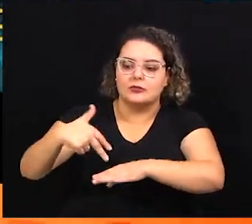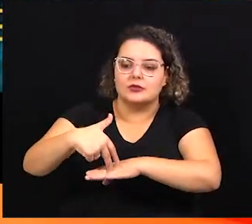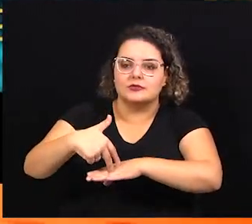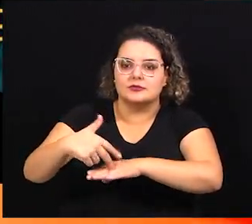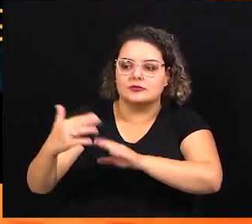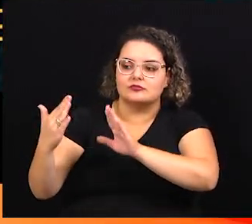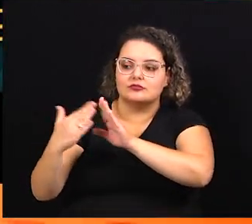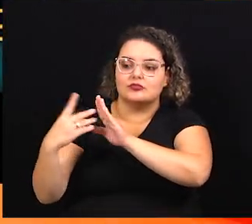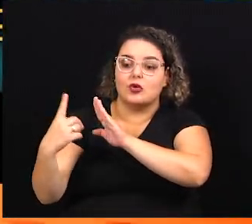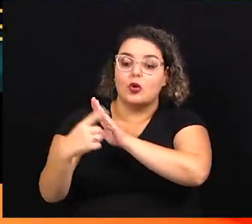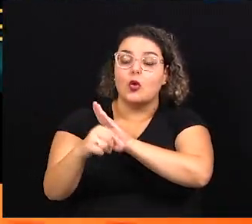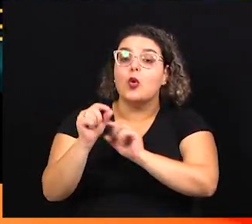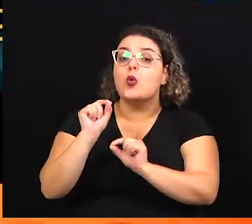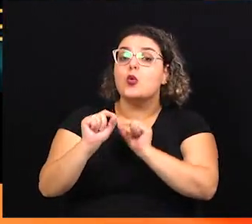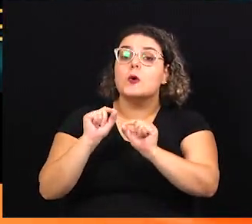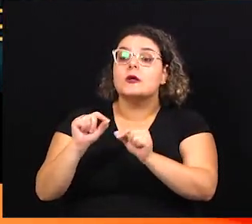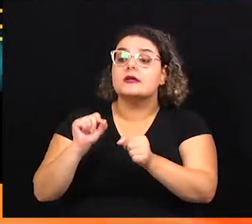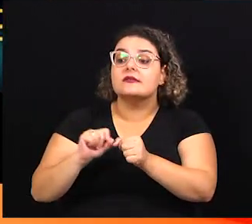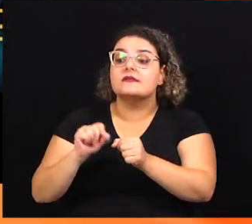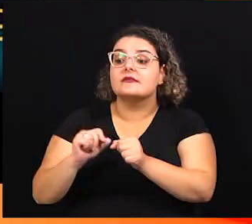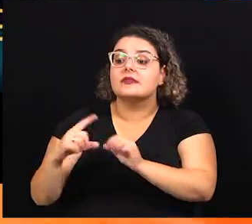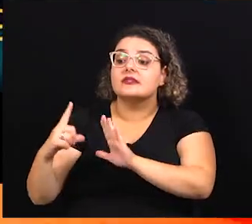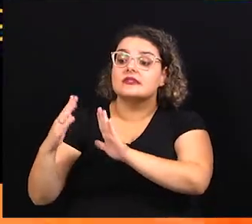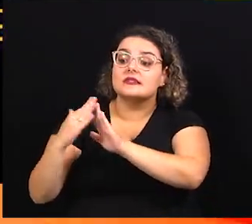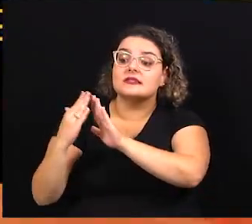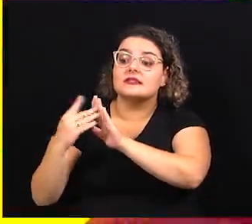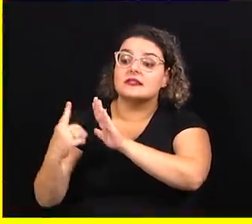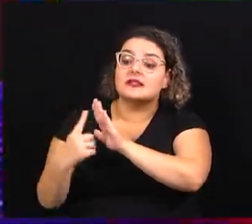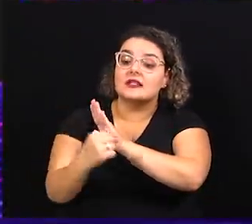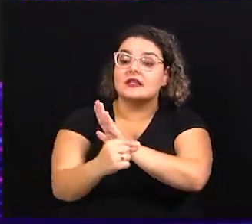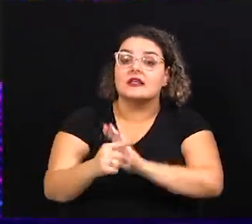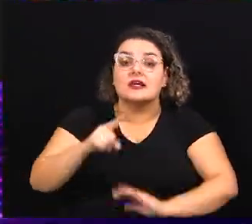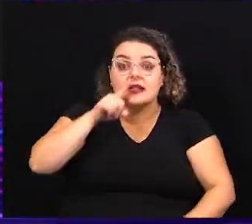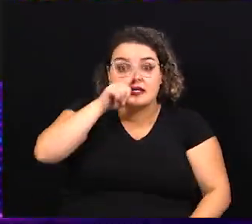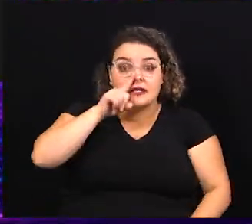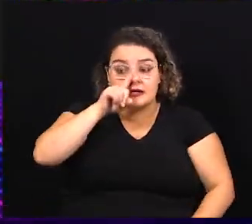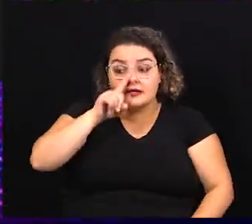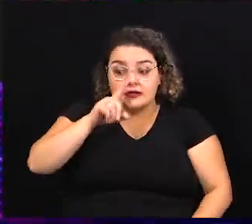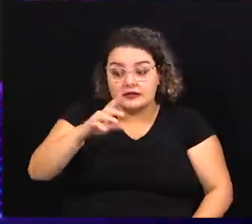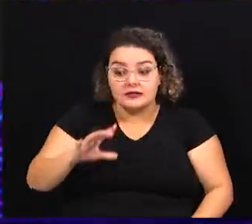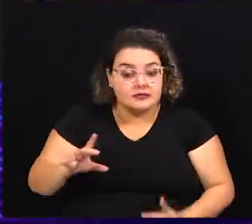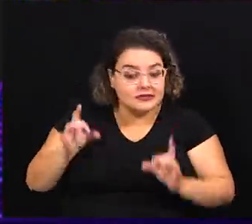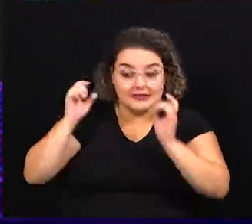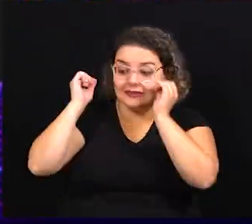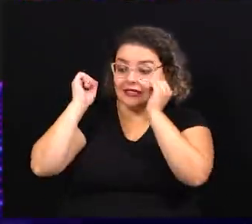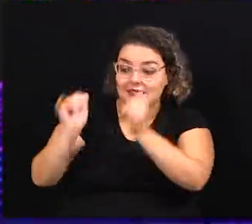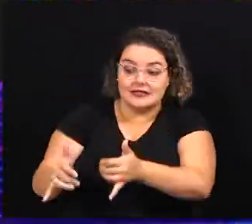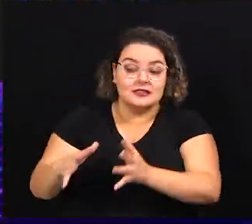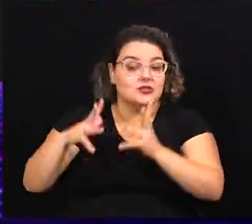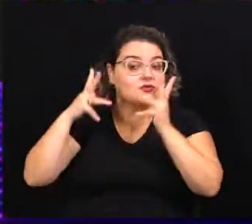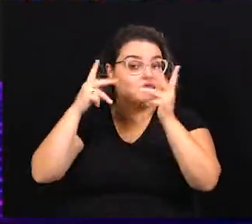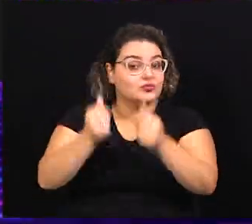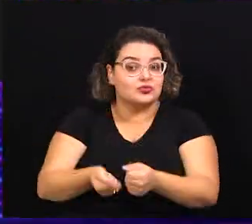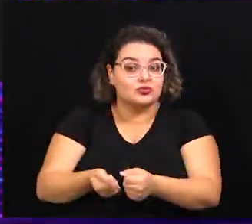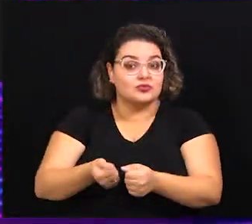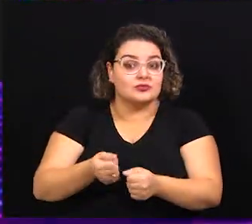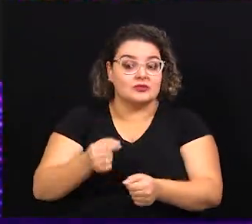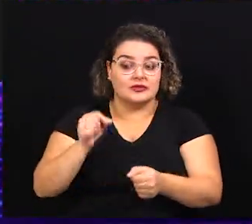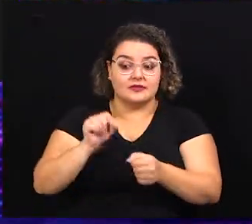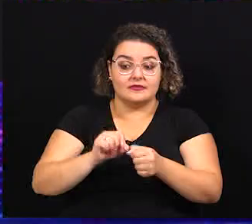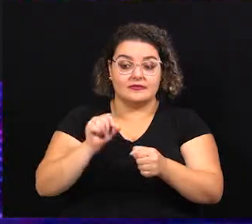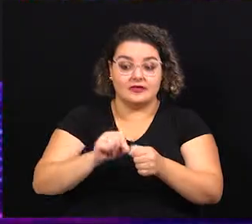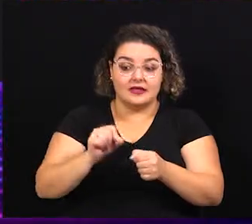personagem saiu de casa. O que fez ele sair de casa, se arriscar, colocar tudo a perder, e o que ele faz com que ele